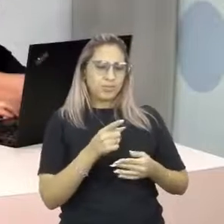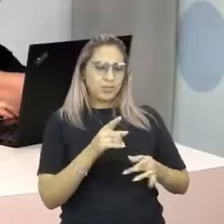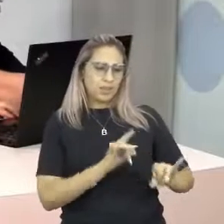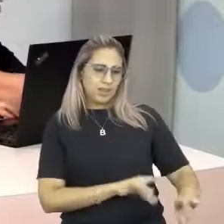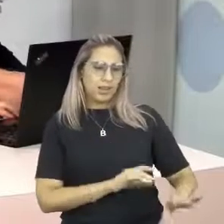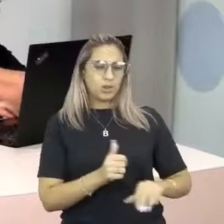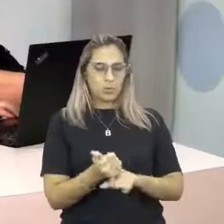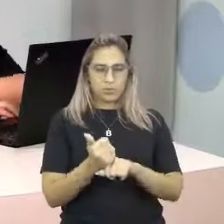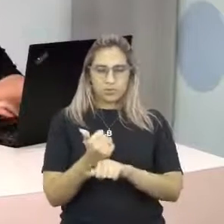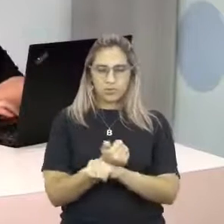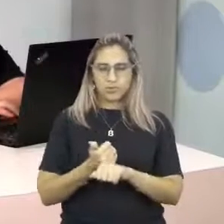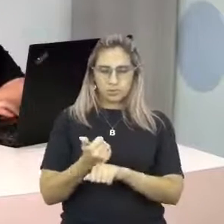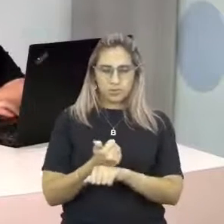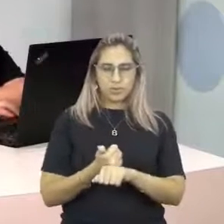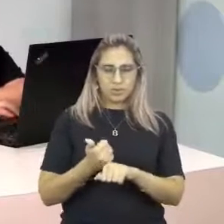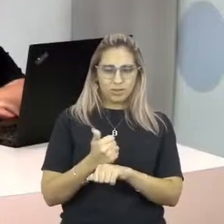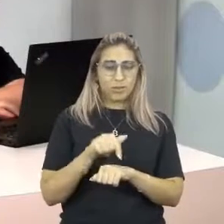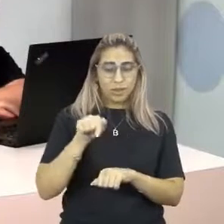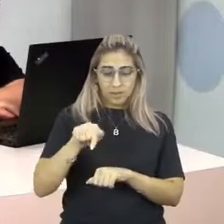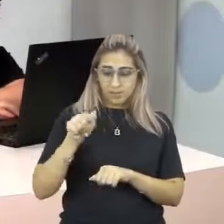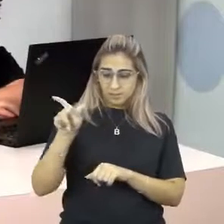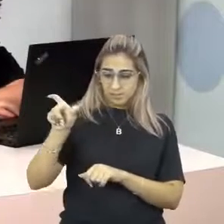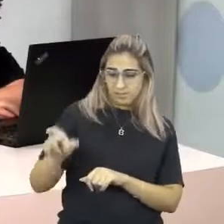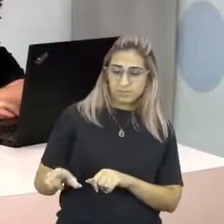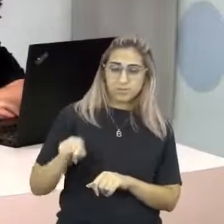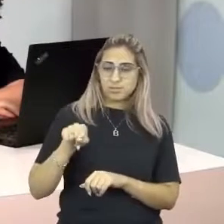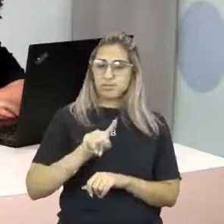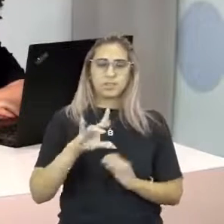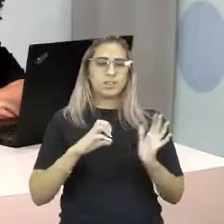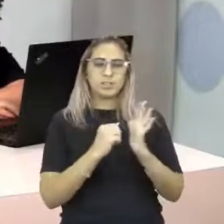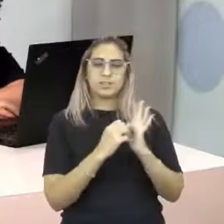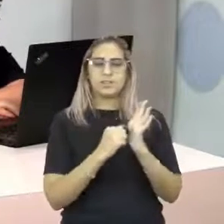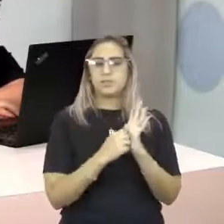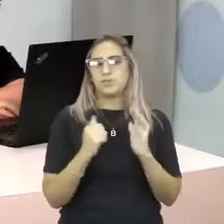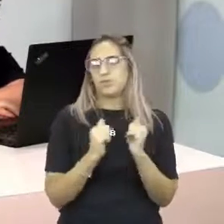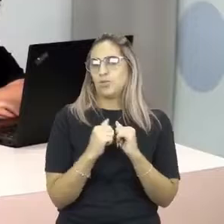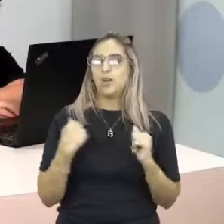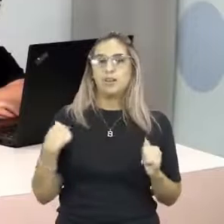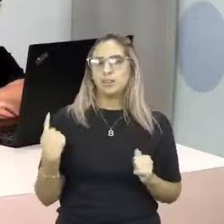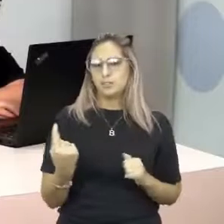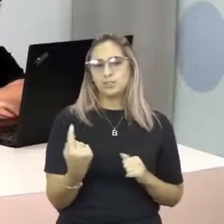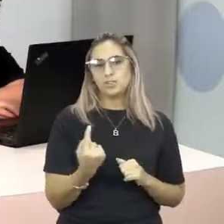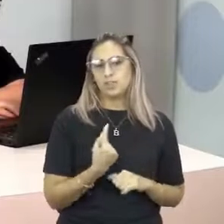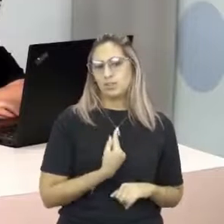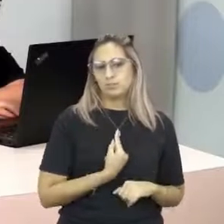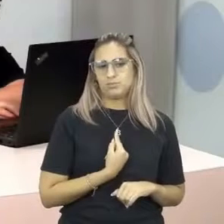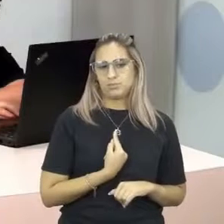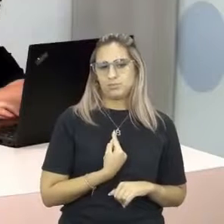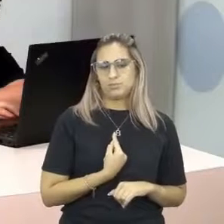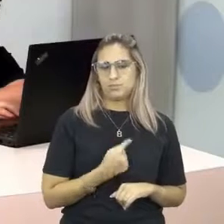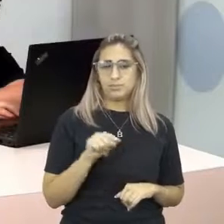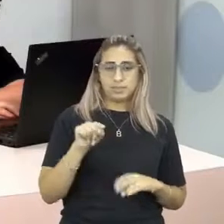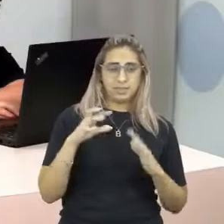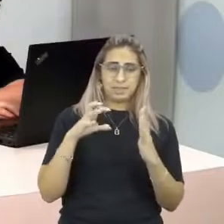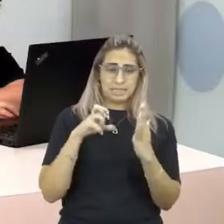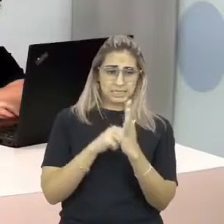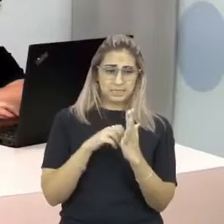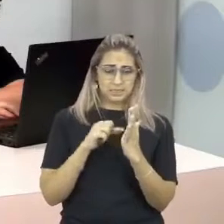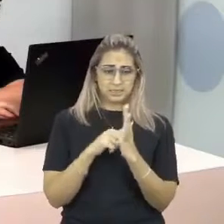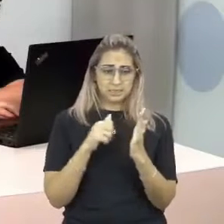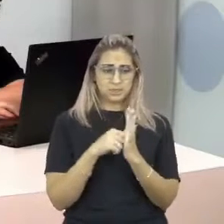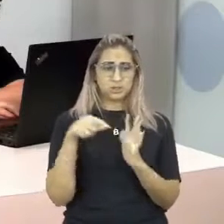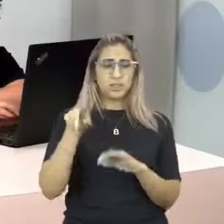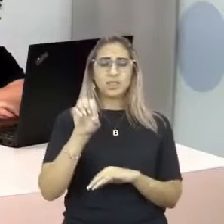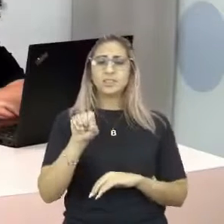técnico profissional, né? Nesse caso, ele não faz a inscrição aqui com a gente, né? Essa inscrição, que vai ocorrer